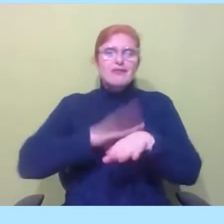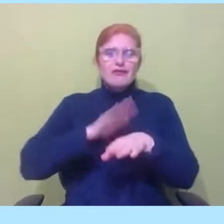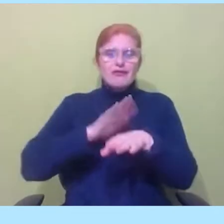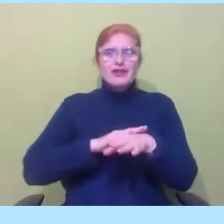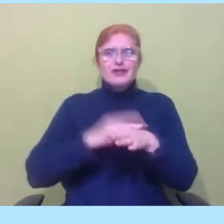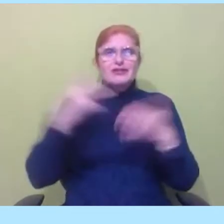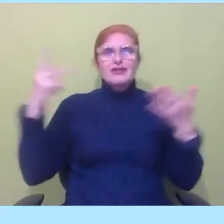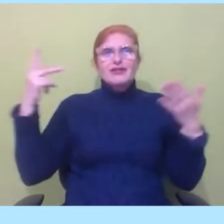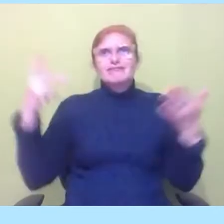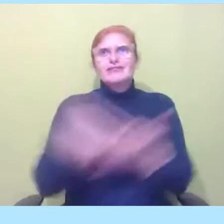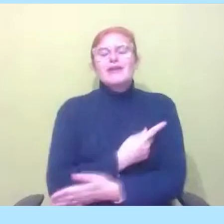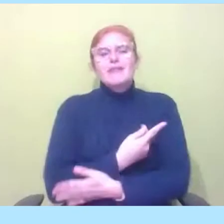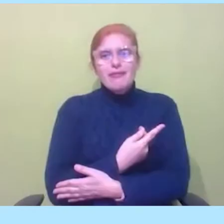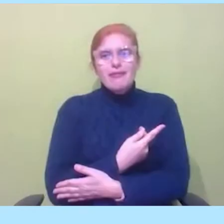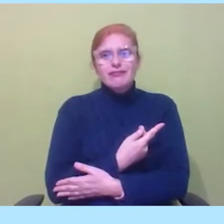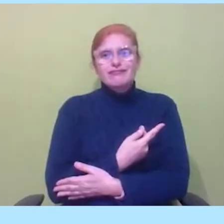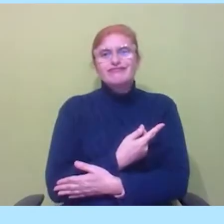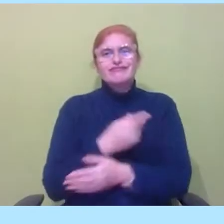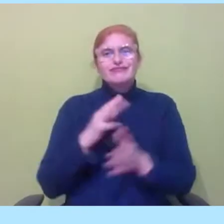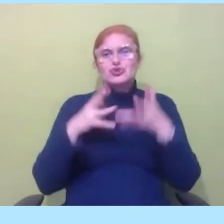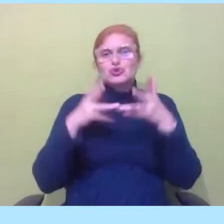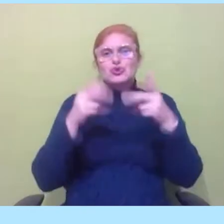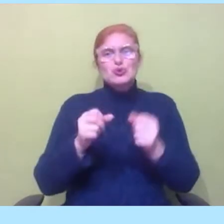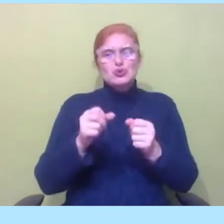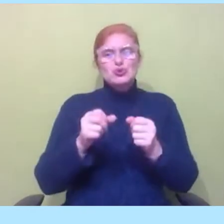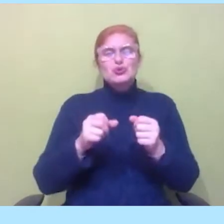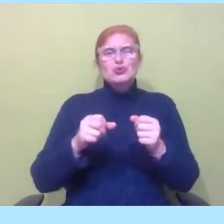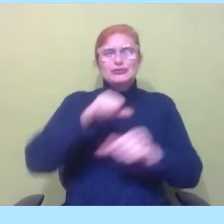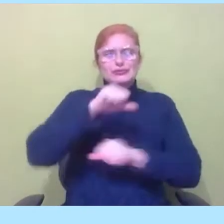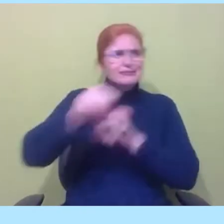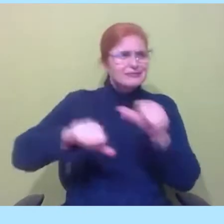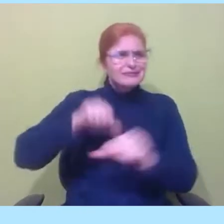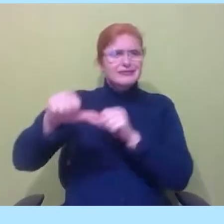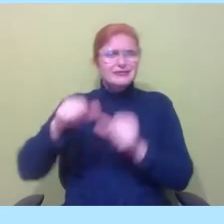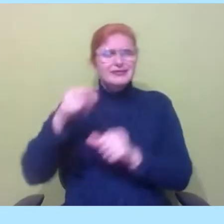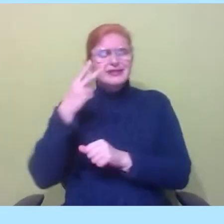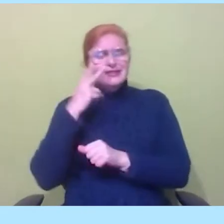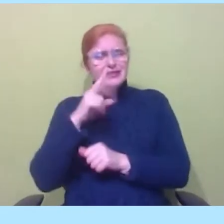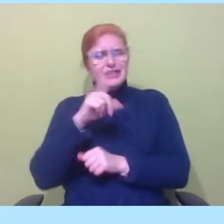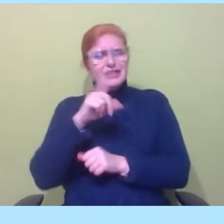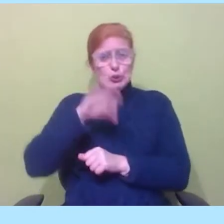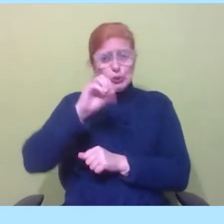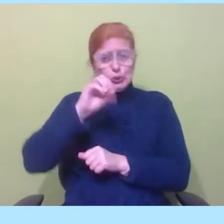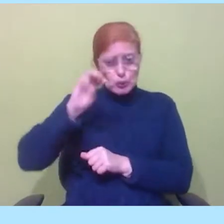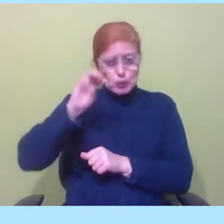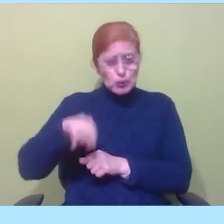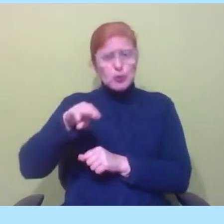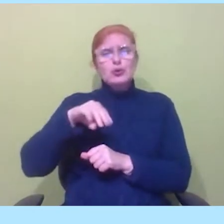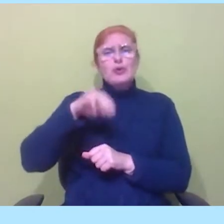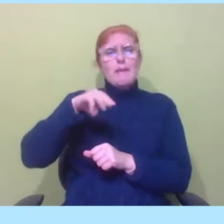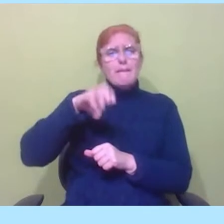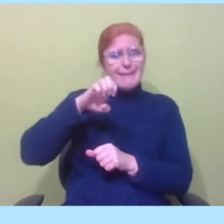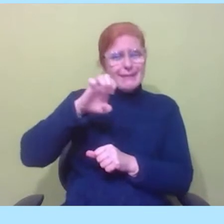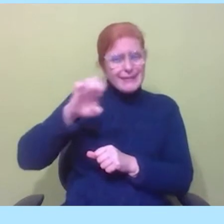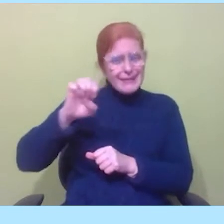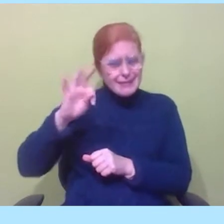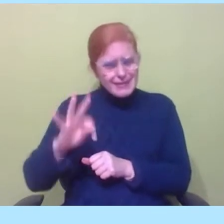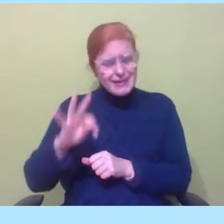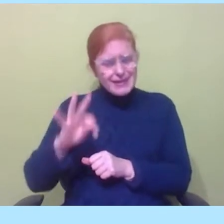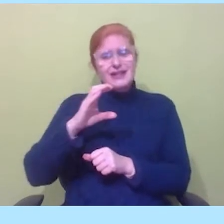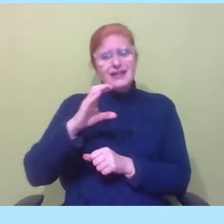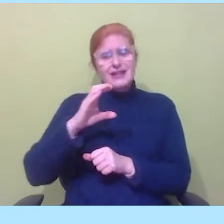isso, e a gente vê essas plataformas como o Zoom, como o Google Meet, como o Google Class, que são plataformas, né,